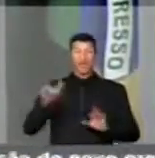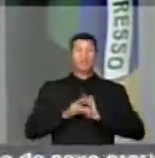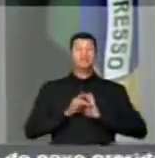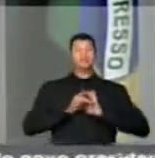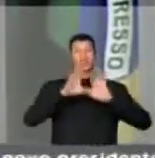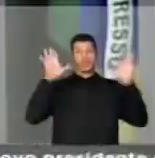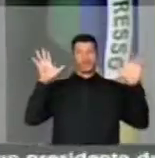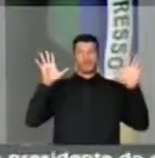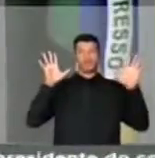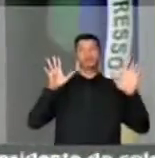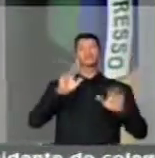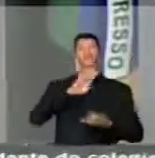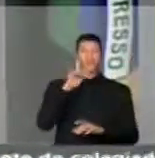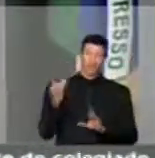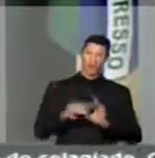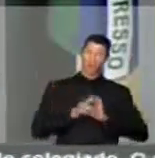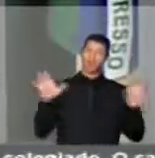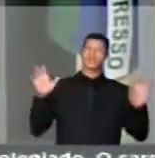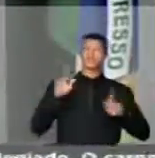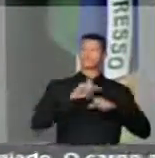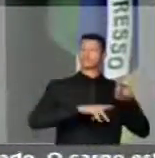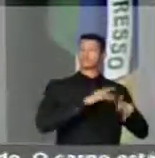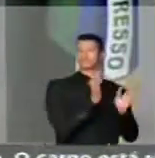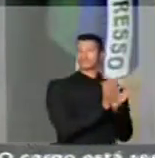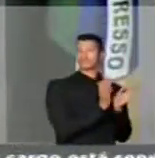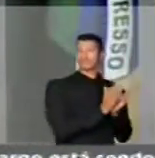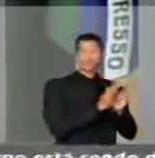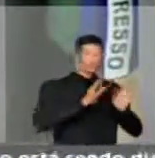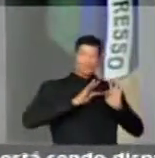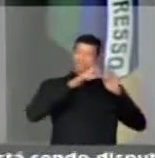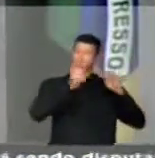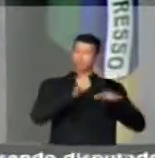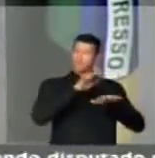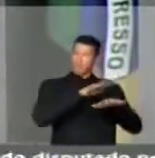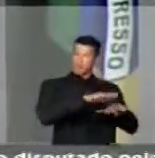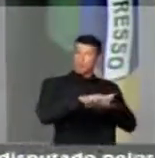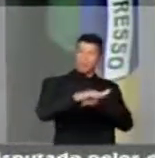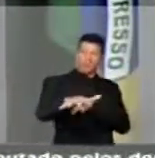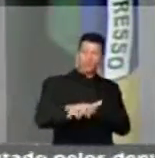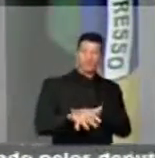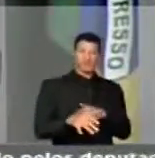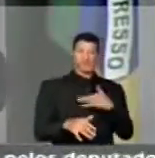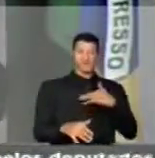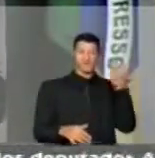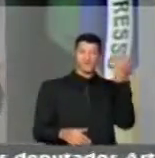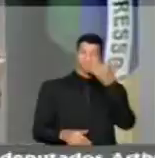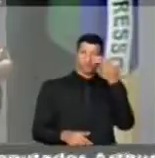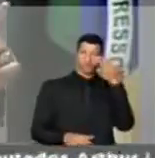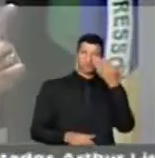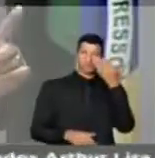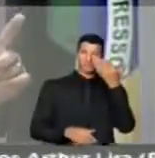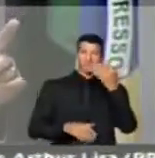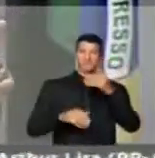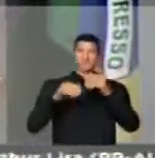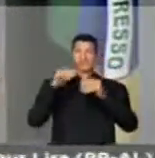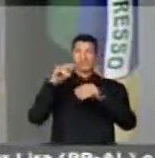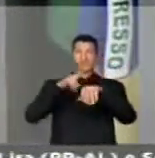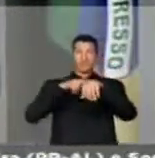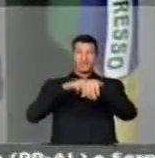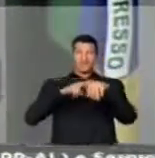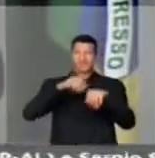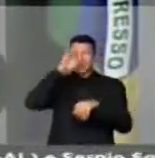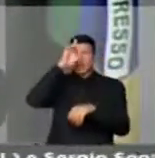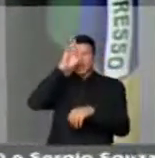livre desse povo, que em todas as manifestações eu não via a bandeira verde e amarela.